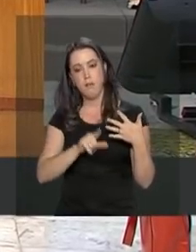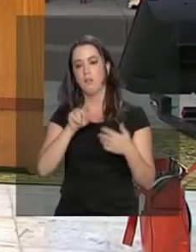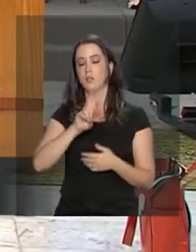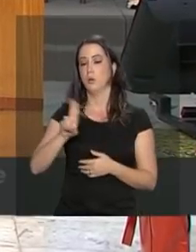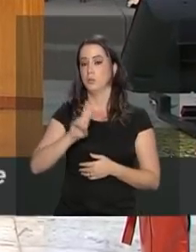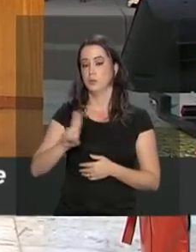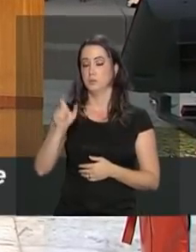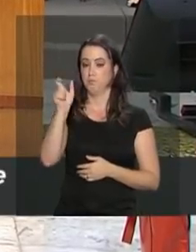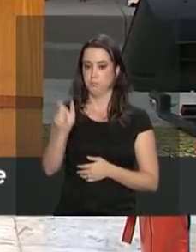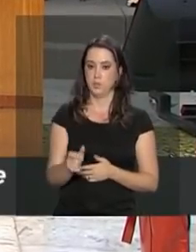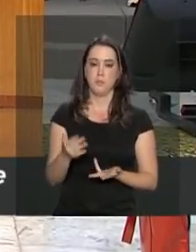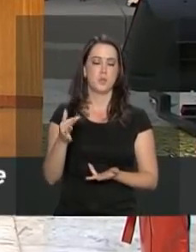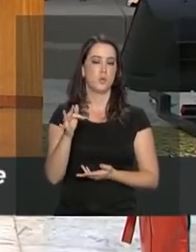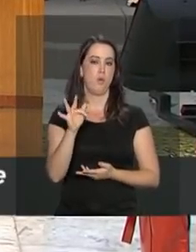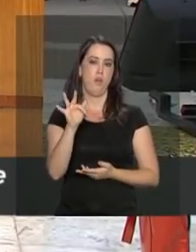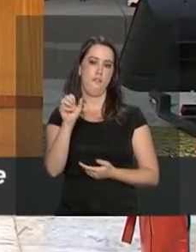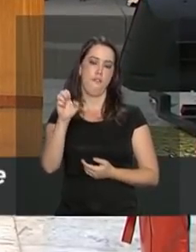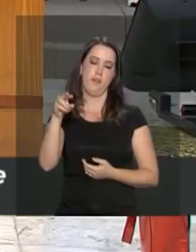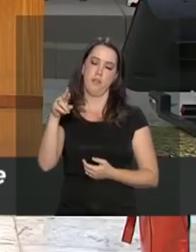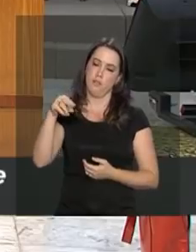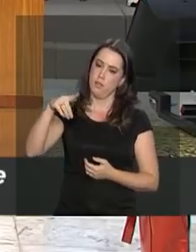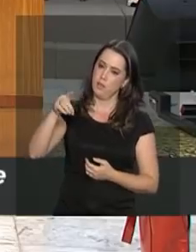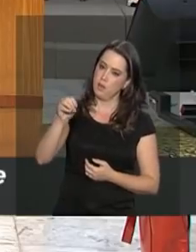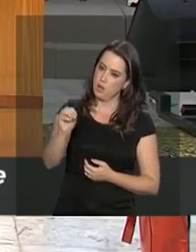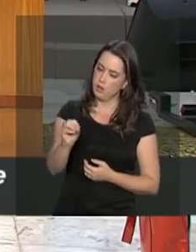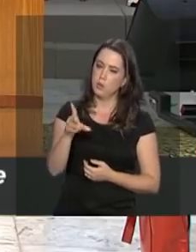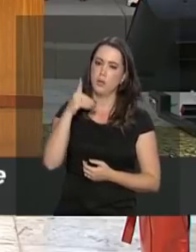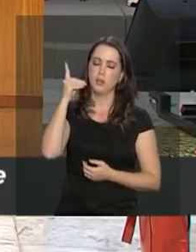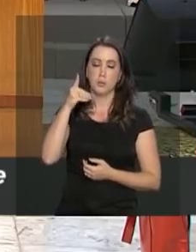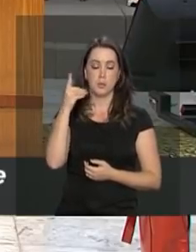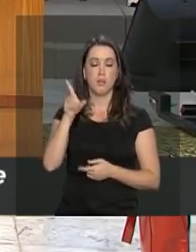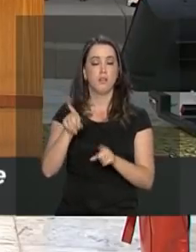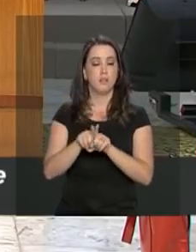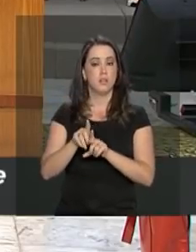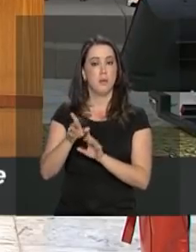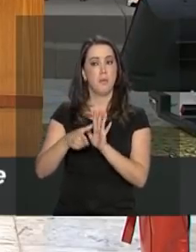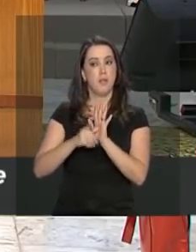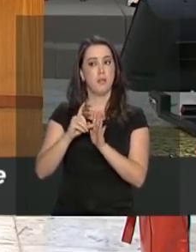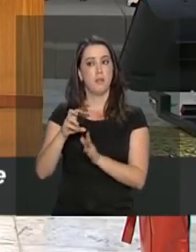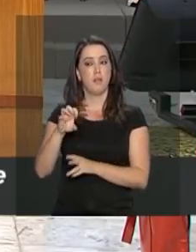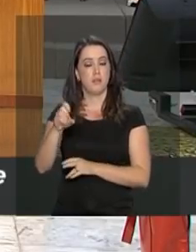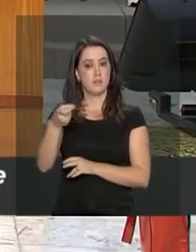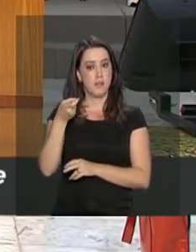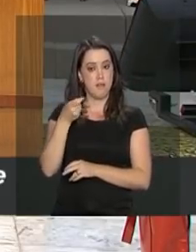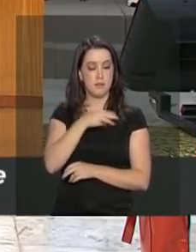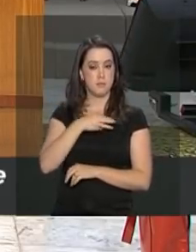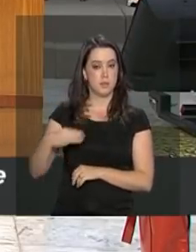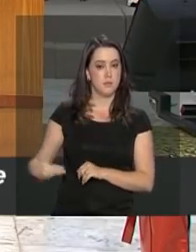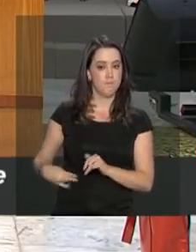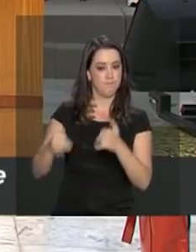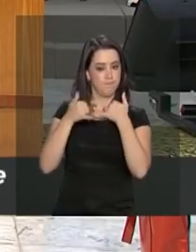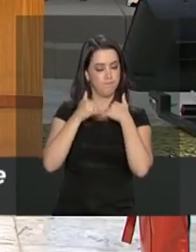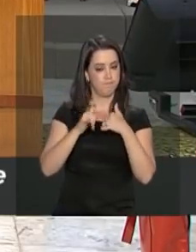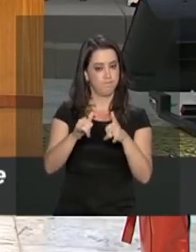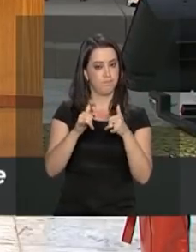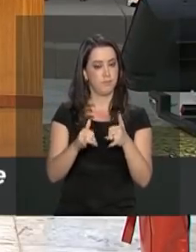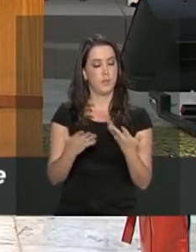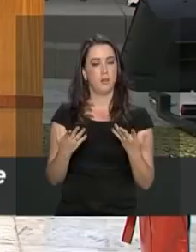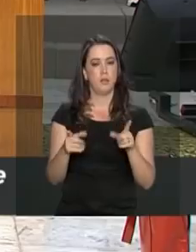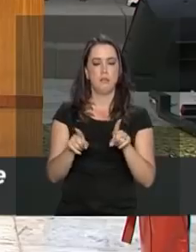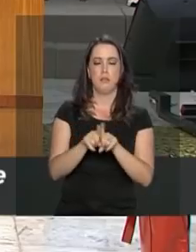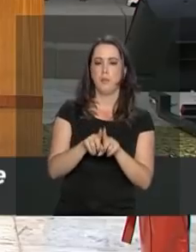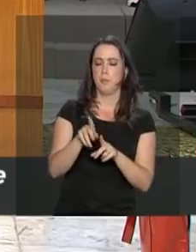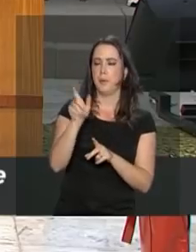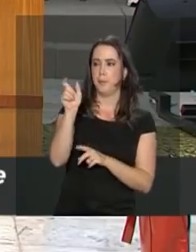o fernando com ele deputado e ex ministro de minas e energia o teste odone a